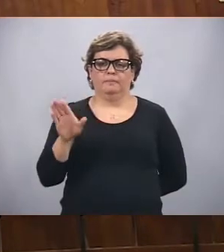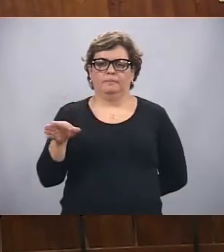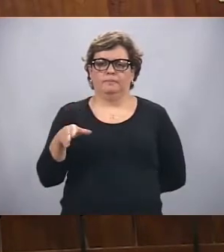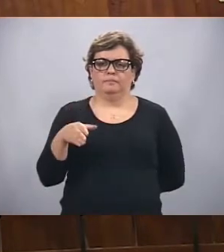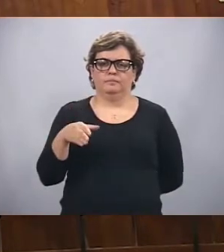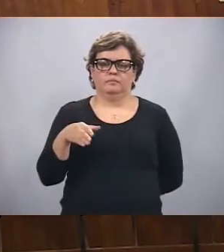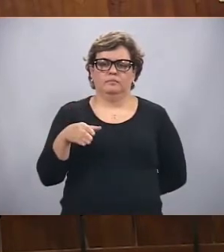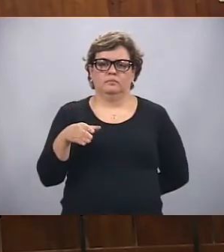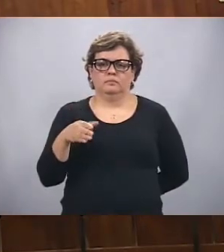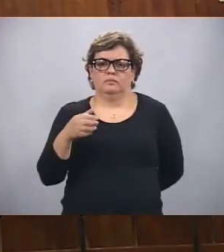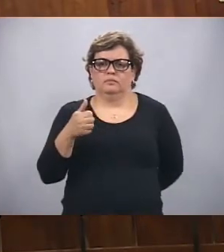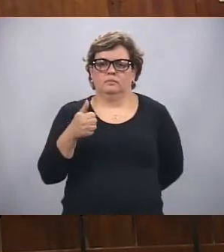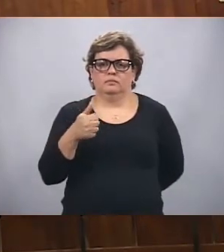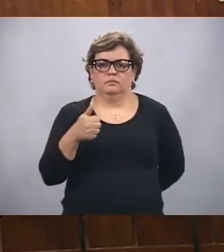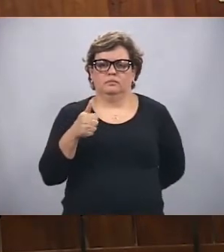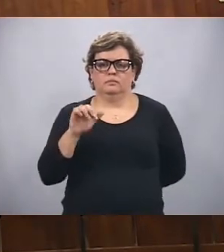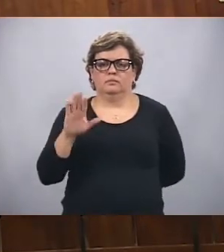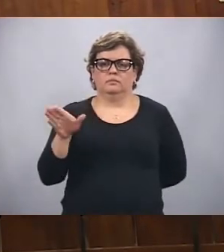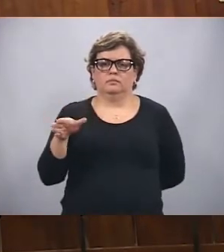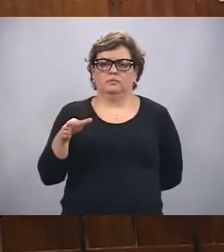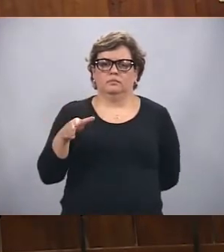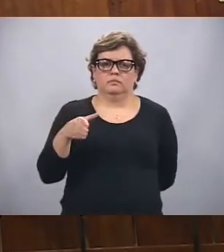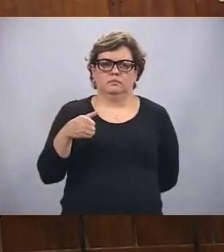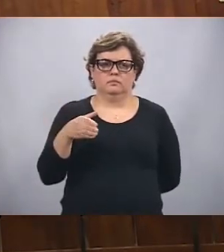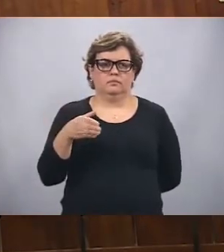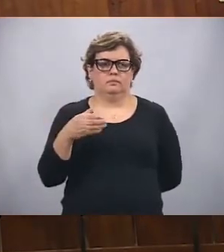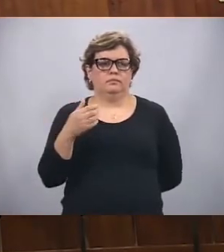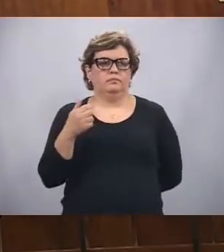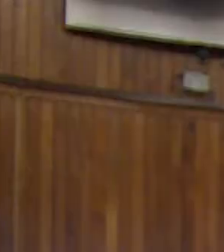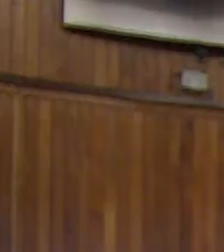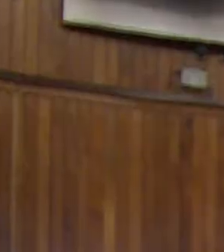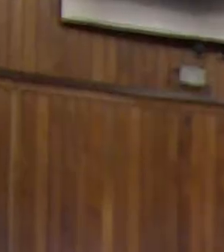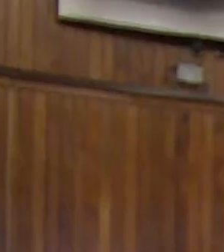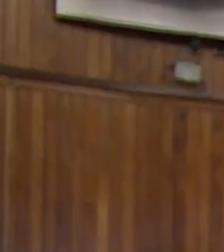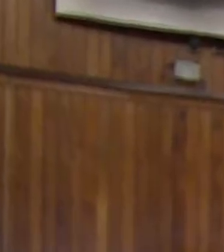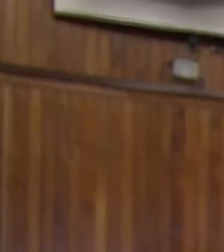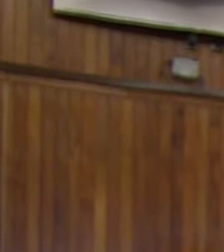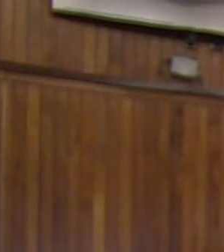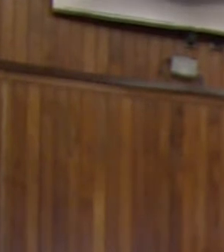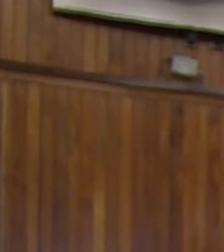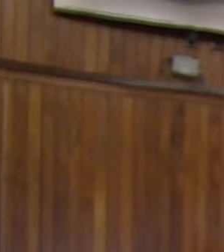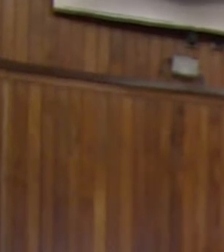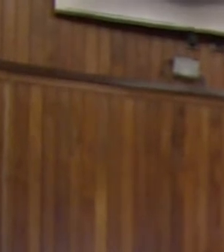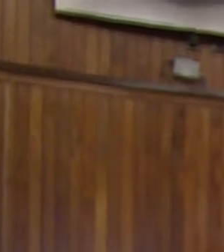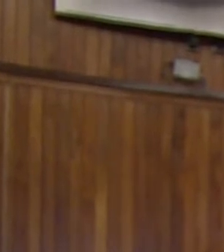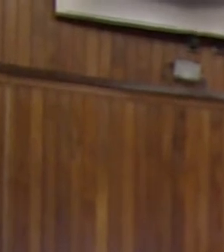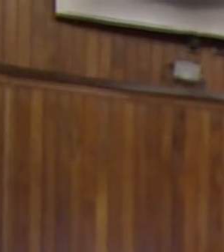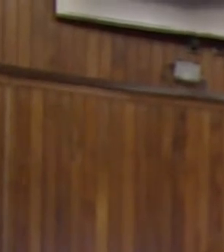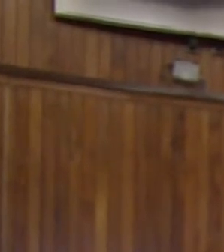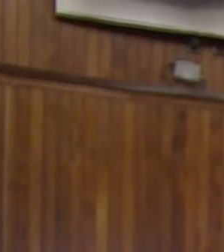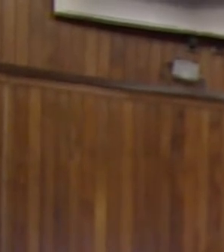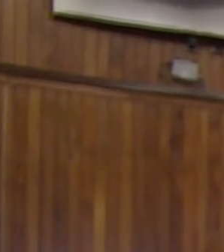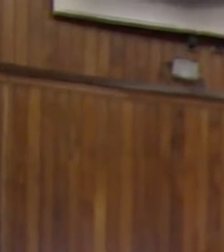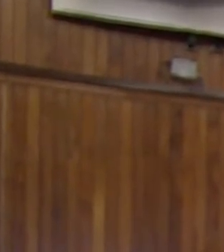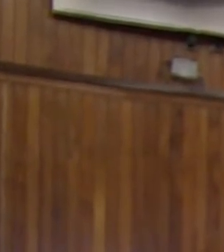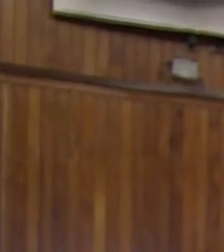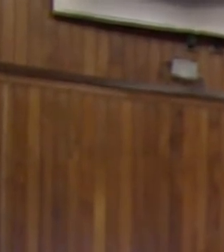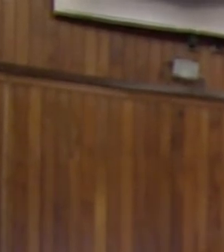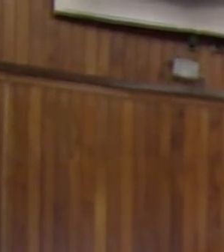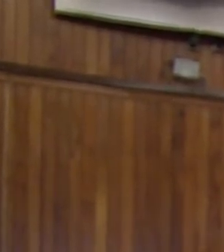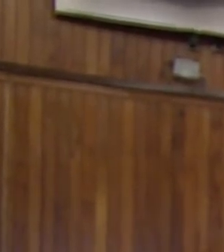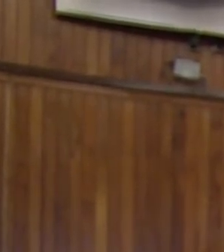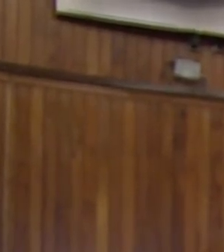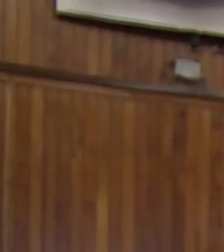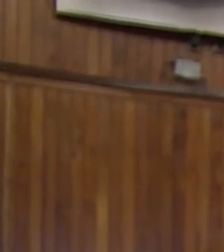já havia sido contratada estava testando os radares em Marília Soberana né Eu acho que a gente